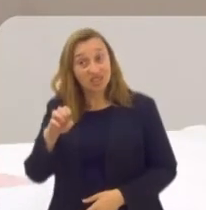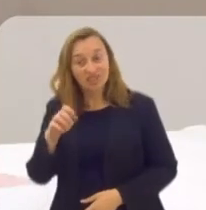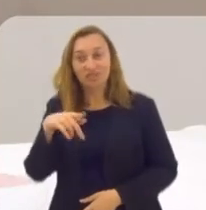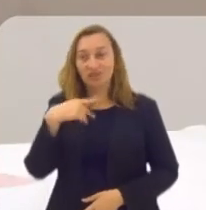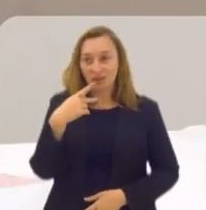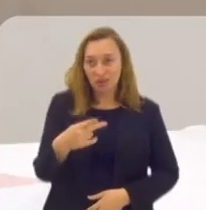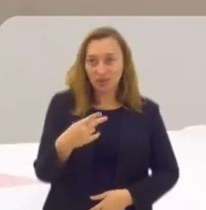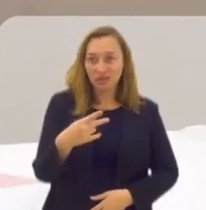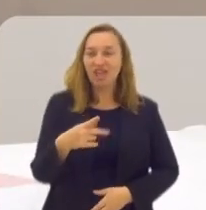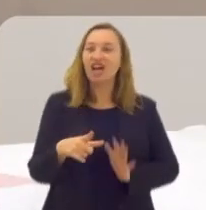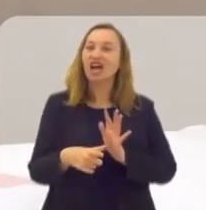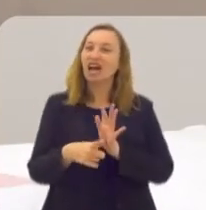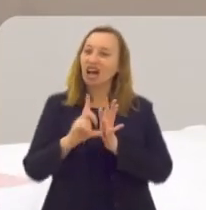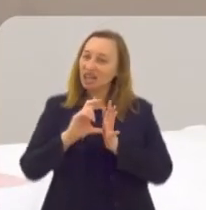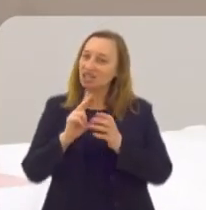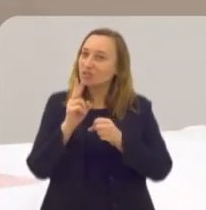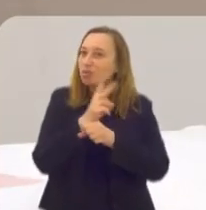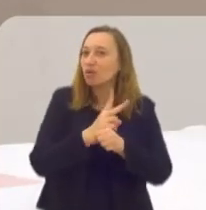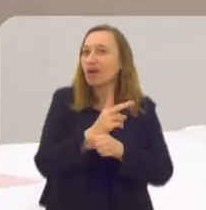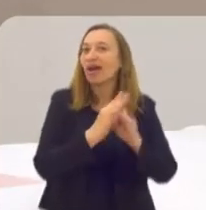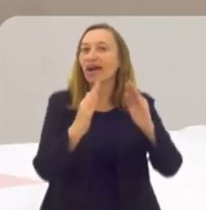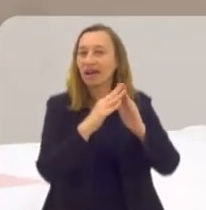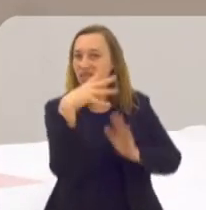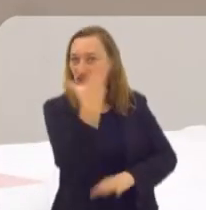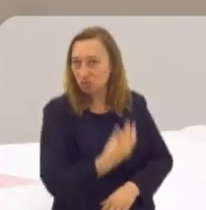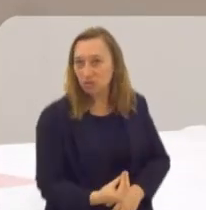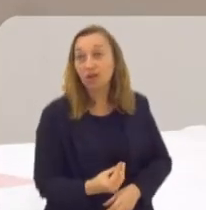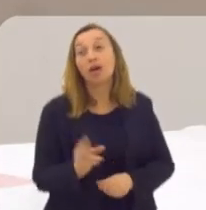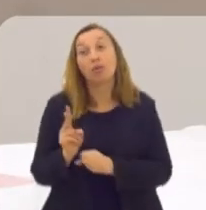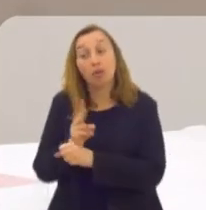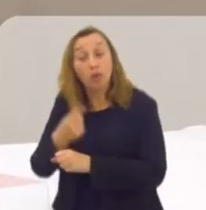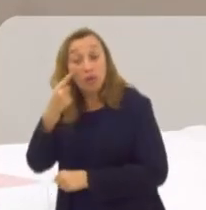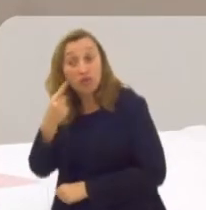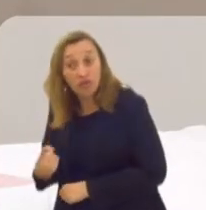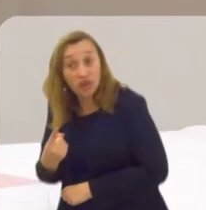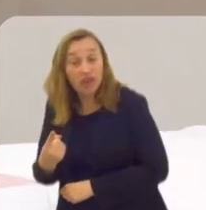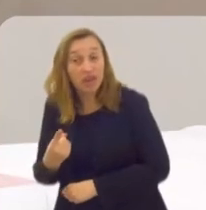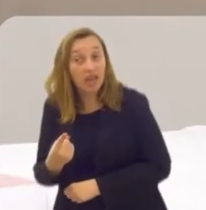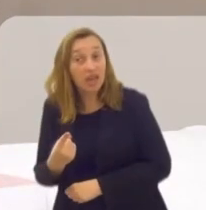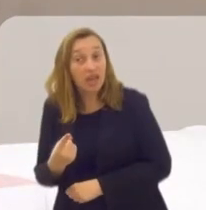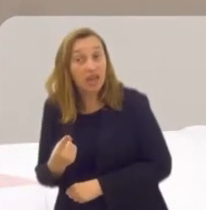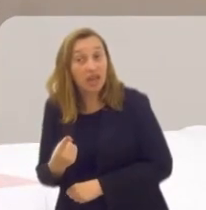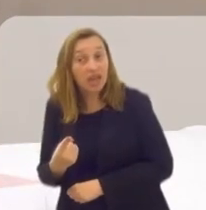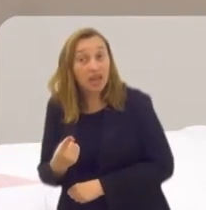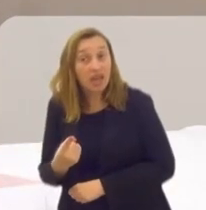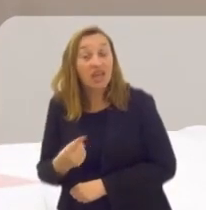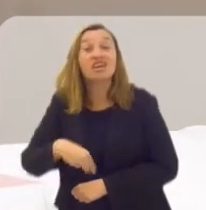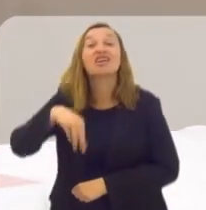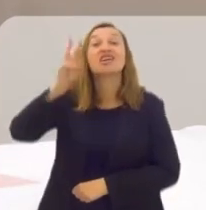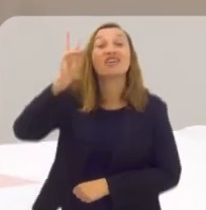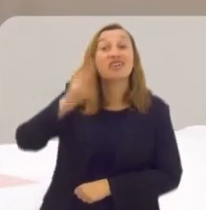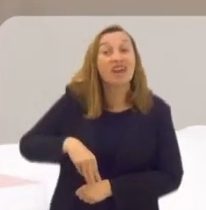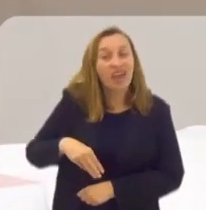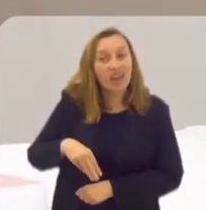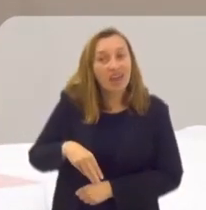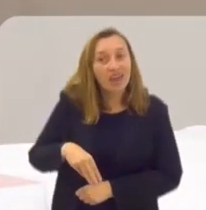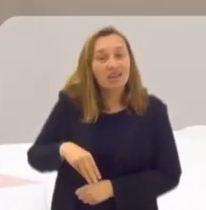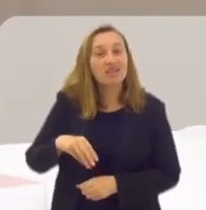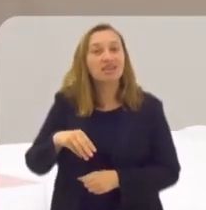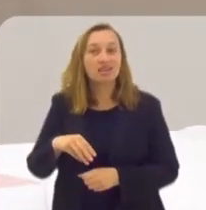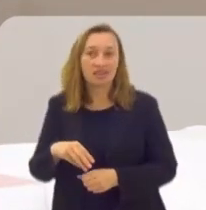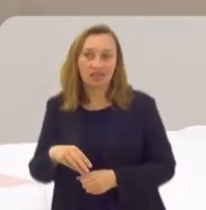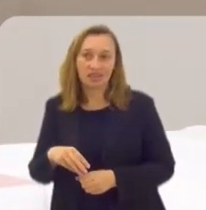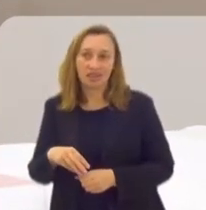reiterar o que o Alexandre disse. Antes de procurar uma casa espírita, procure saber realmente